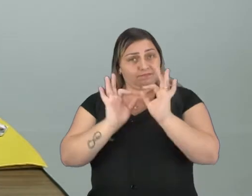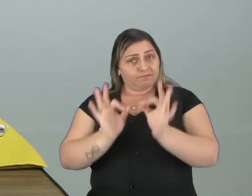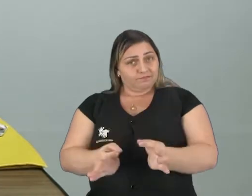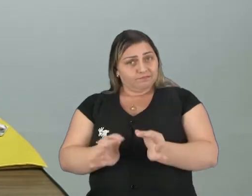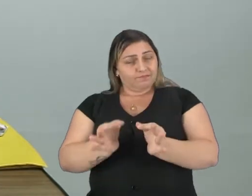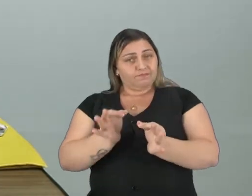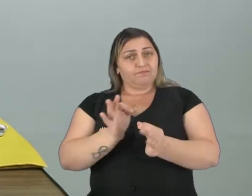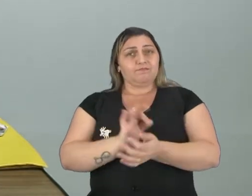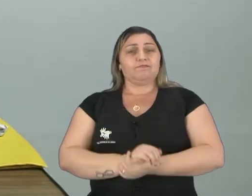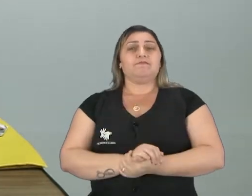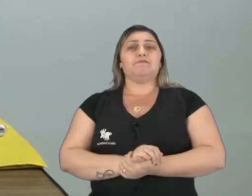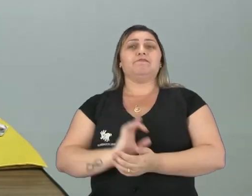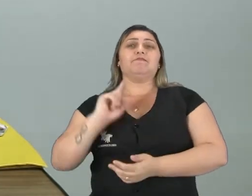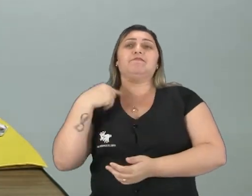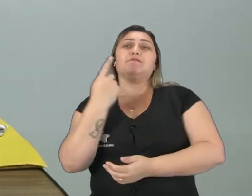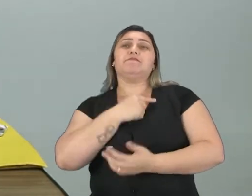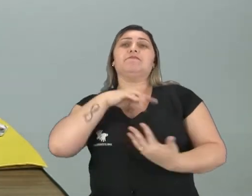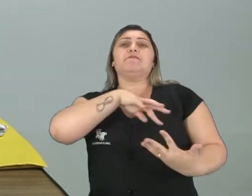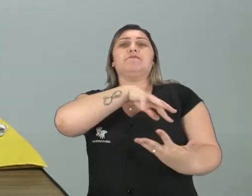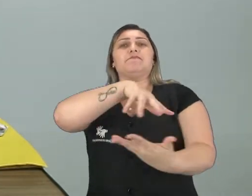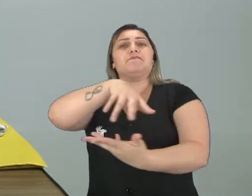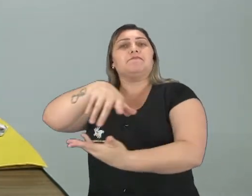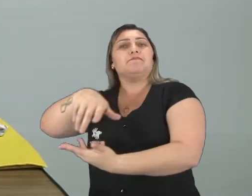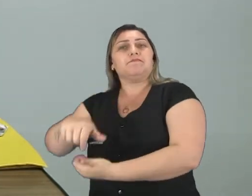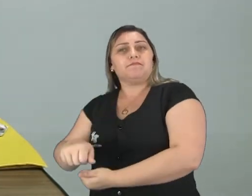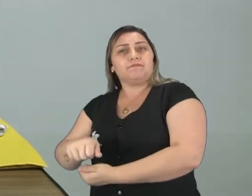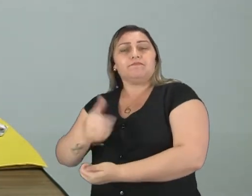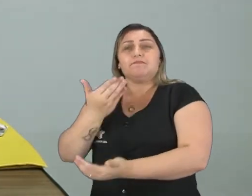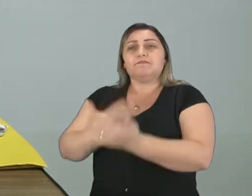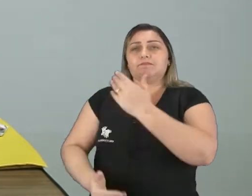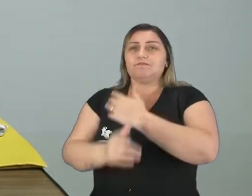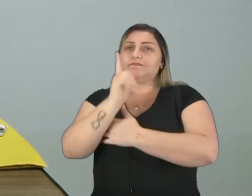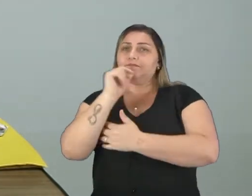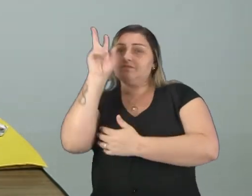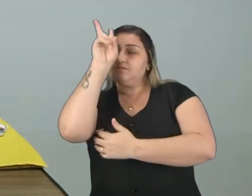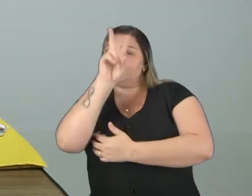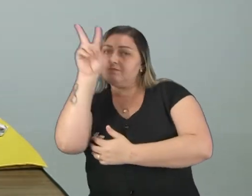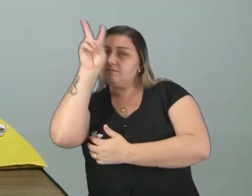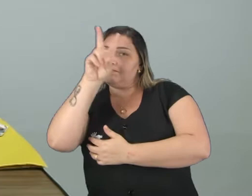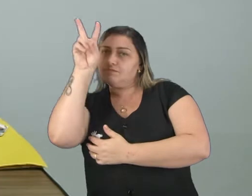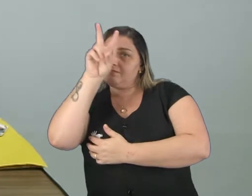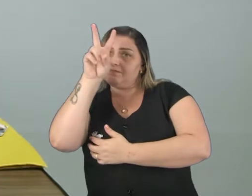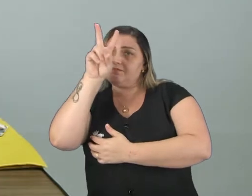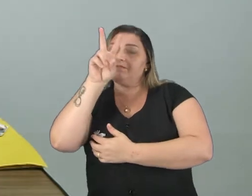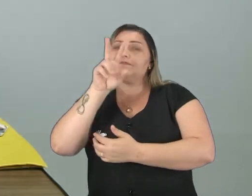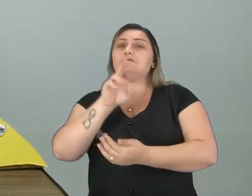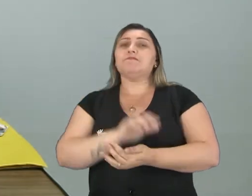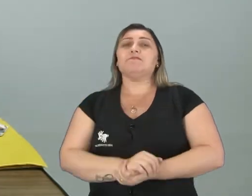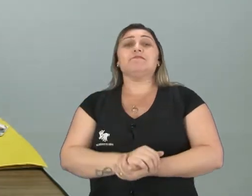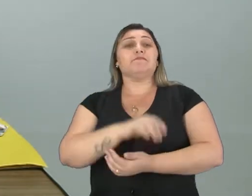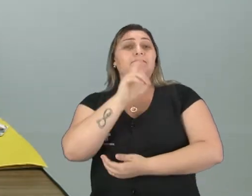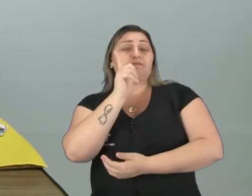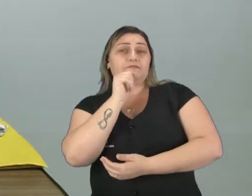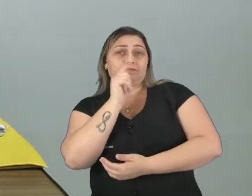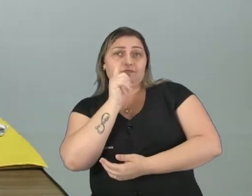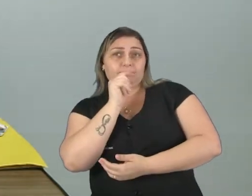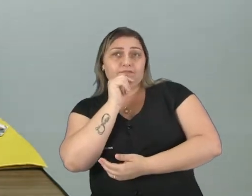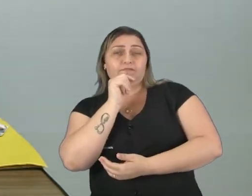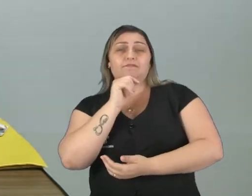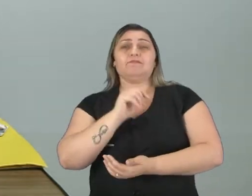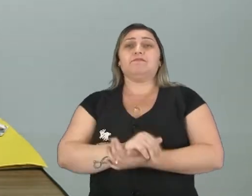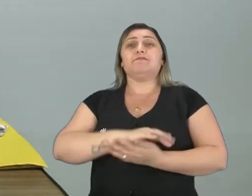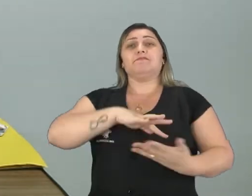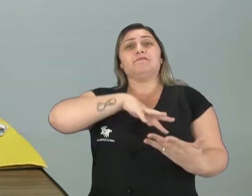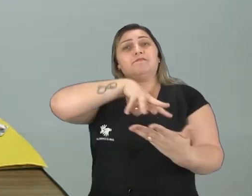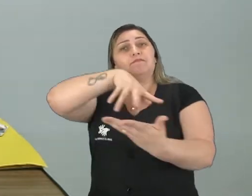certo? Não desperdiçar a água do nosso planeta, isso mesmo, lembrando que a água existente